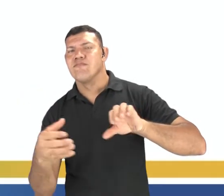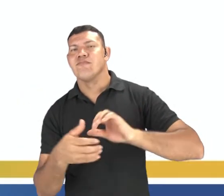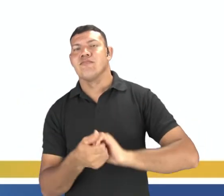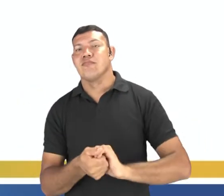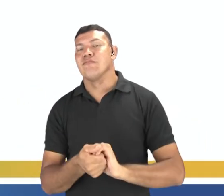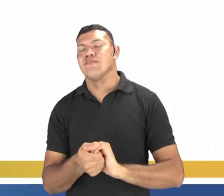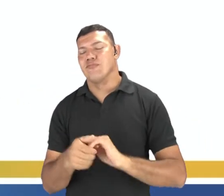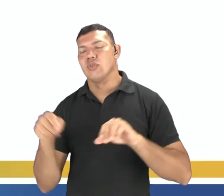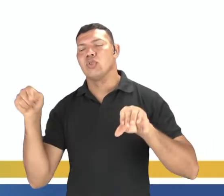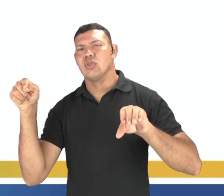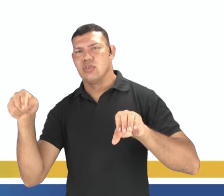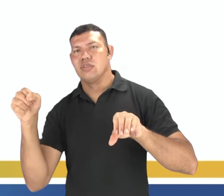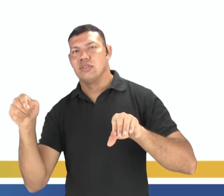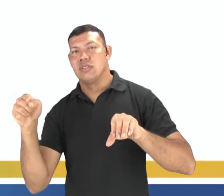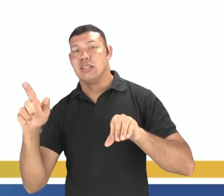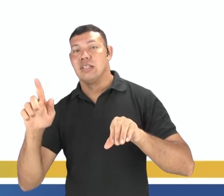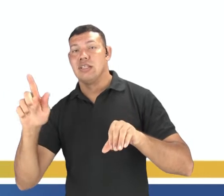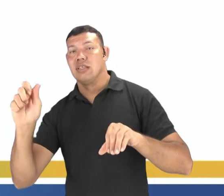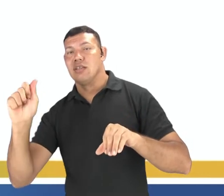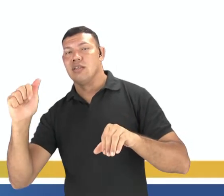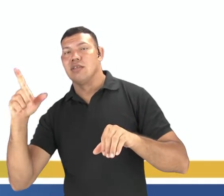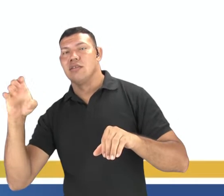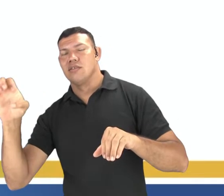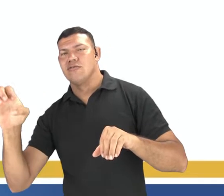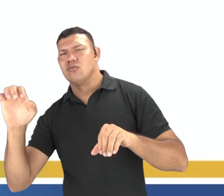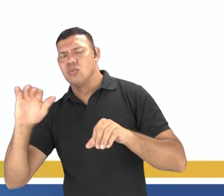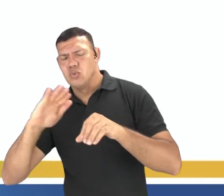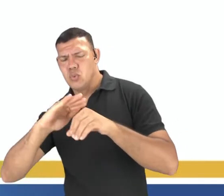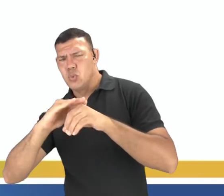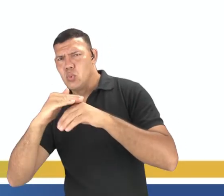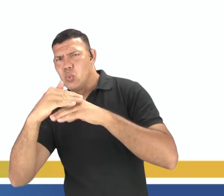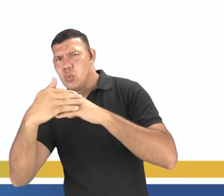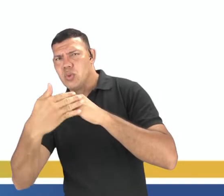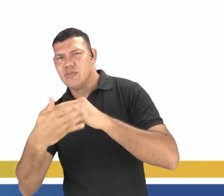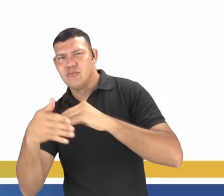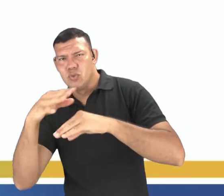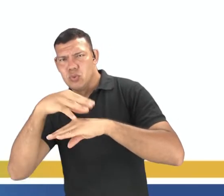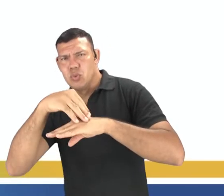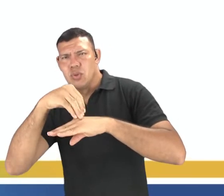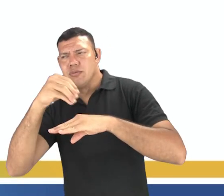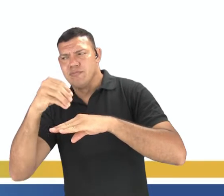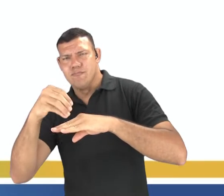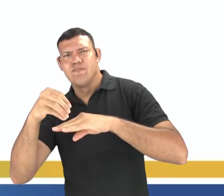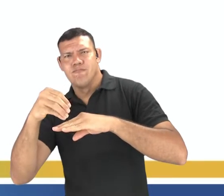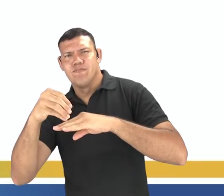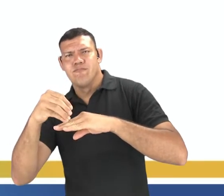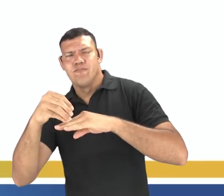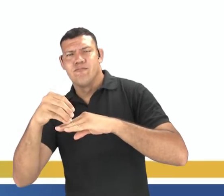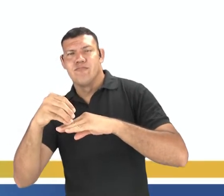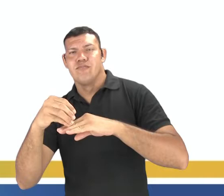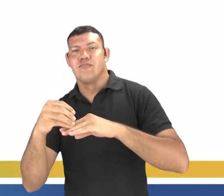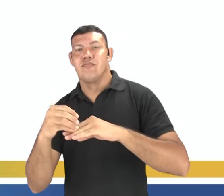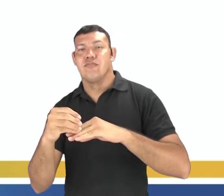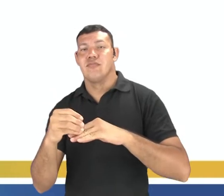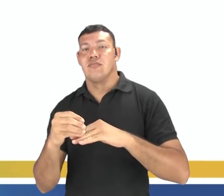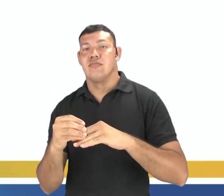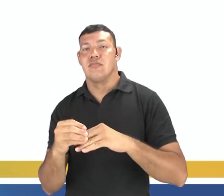região é chamada de glande e é recoberta por uma pele, o prepúcio. Durante a